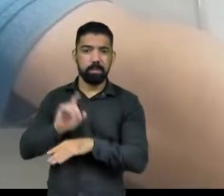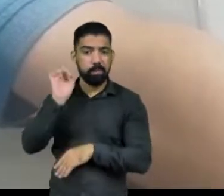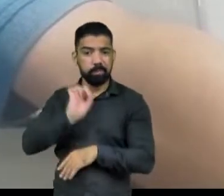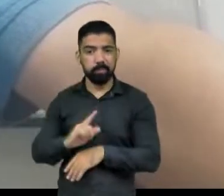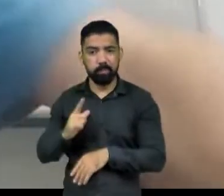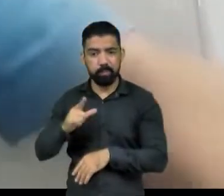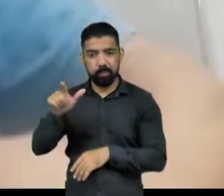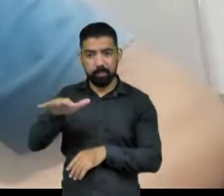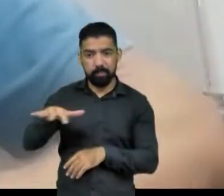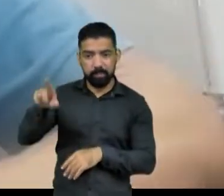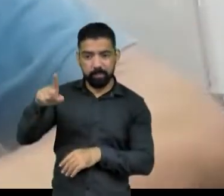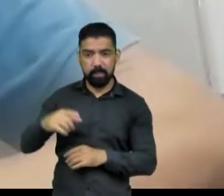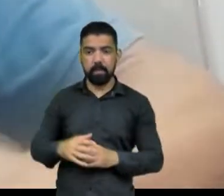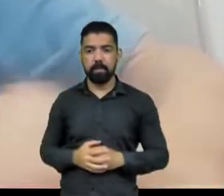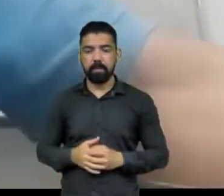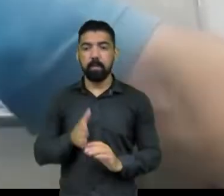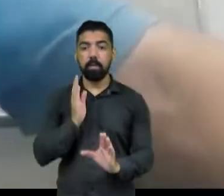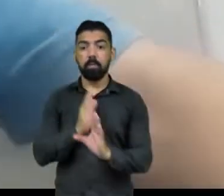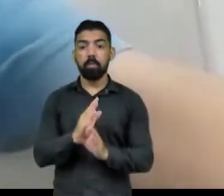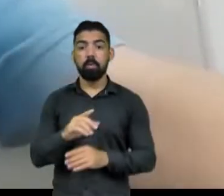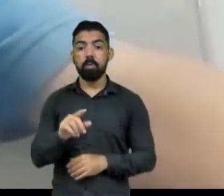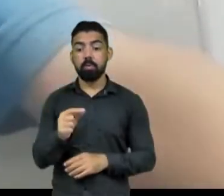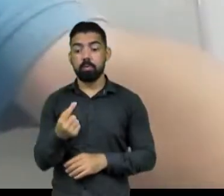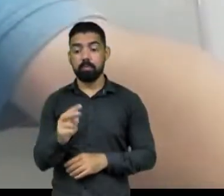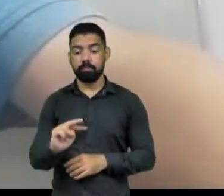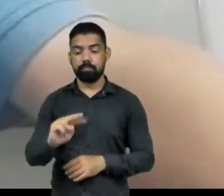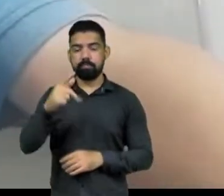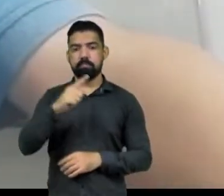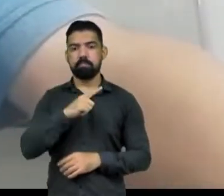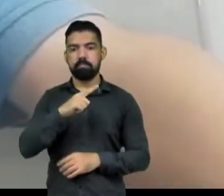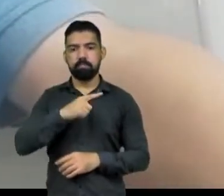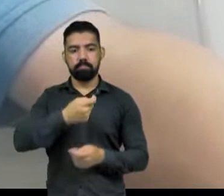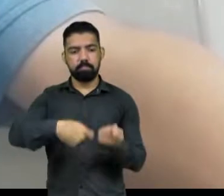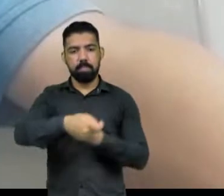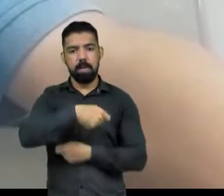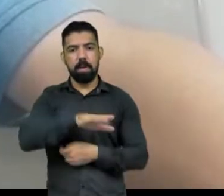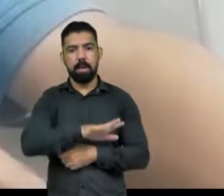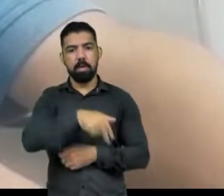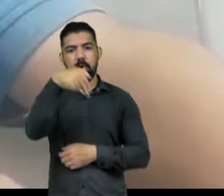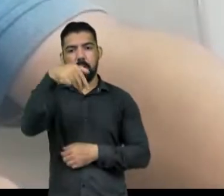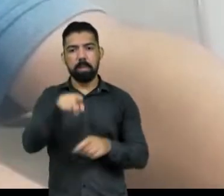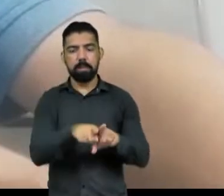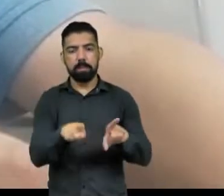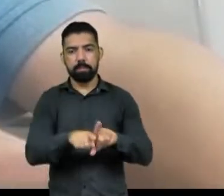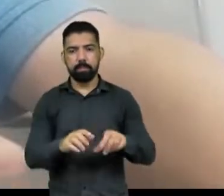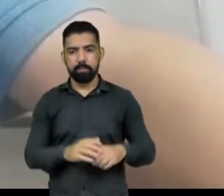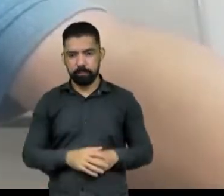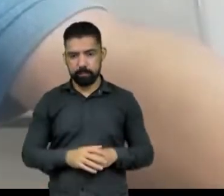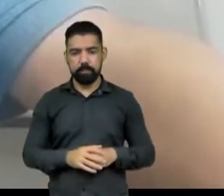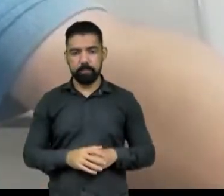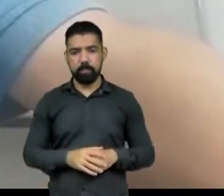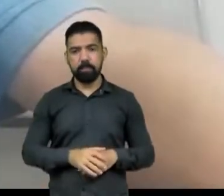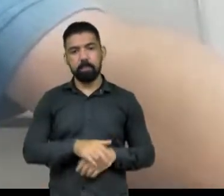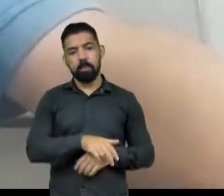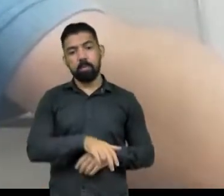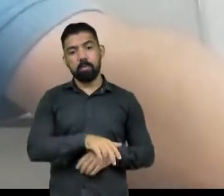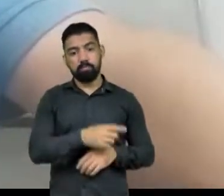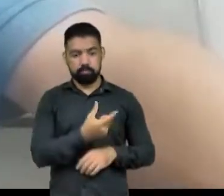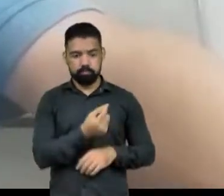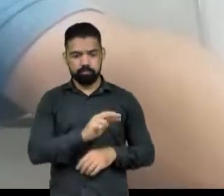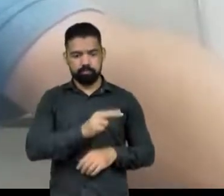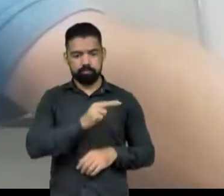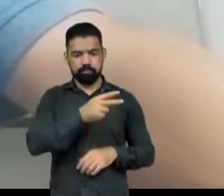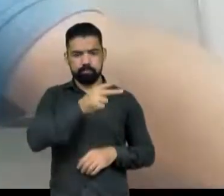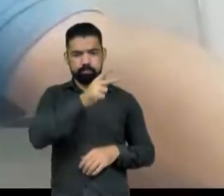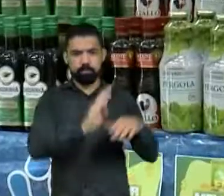naquela região, o preço da cenoura disparou nos mercados do Nordeste. Seu preço alcançou seu maior patamar